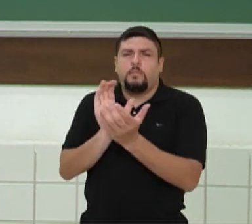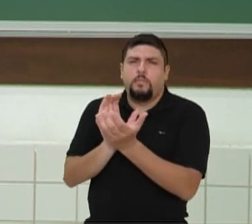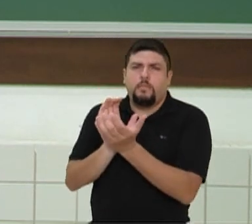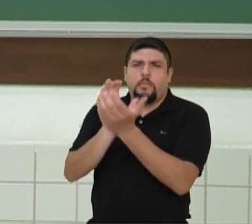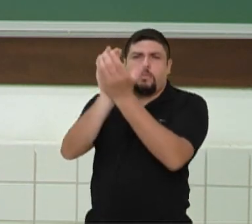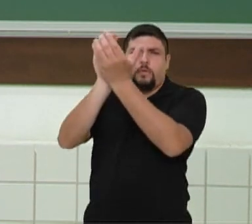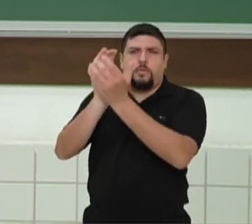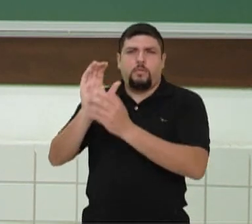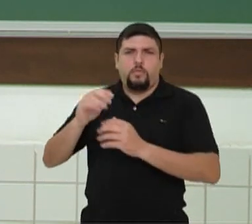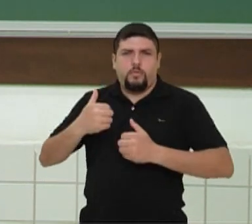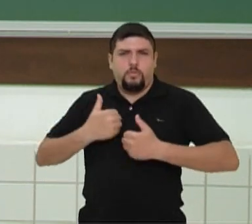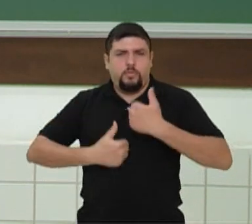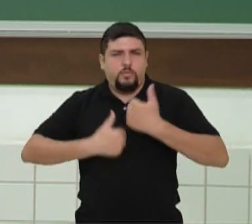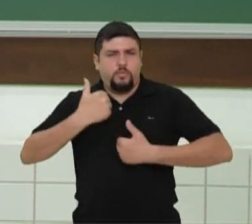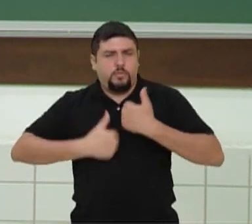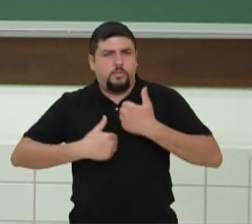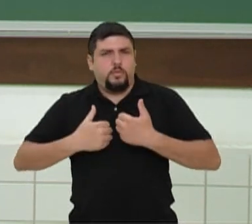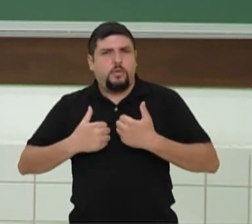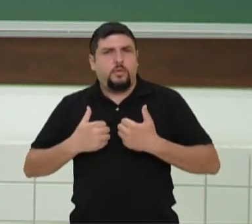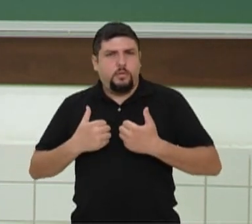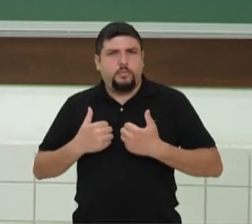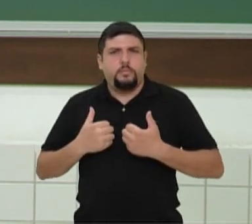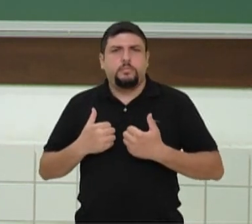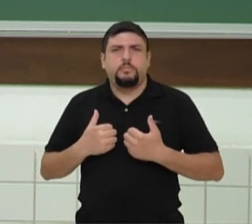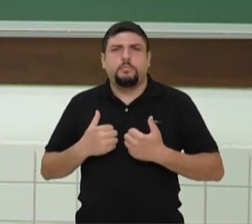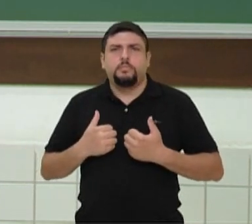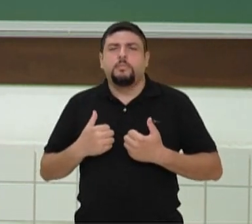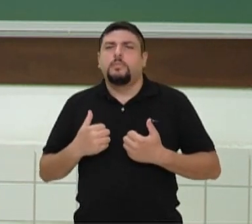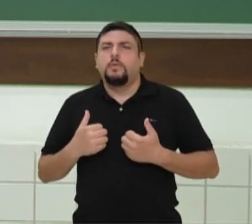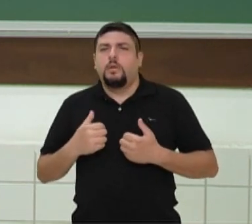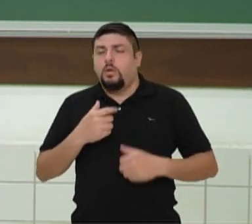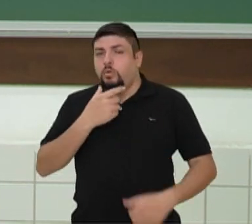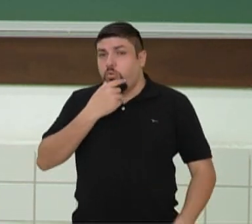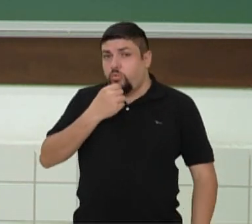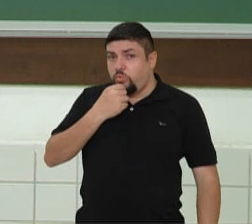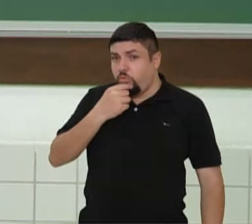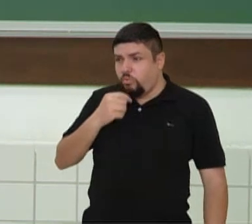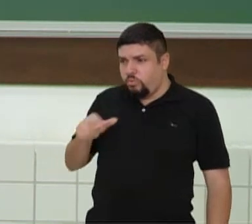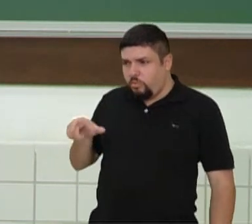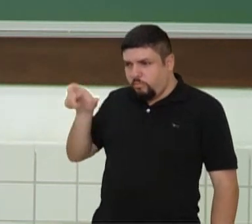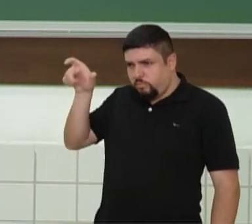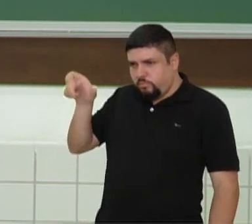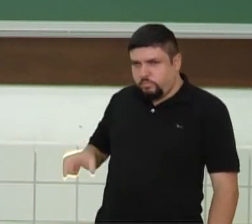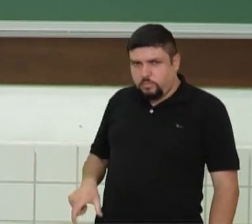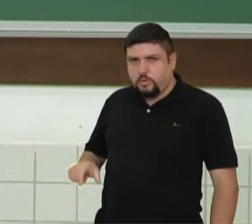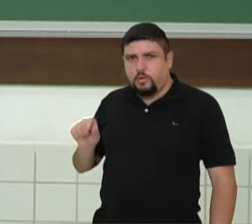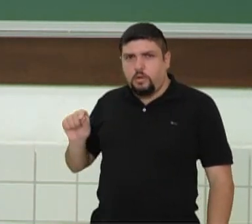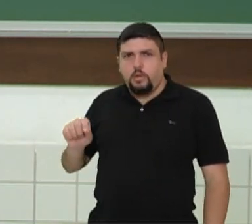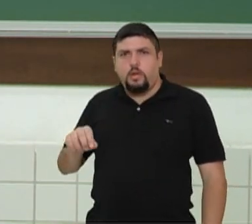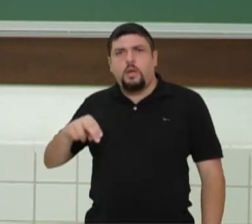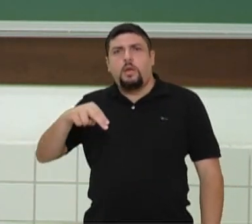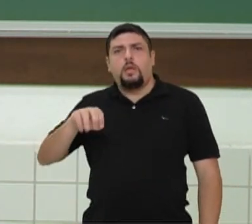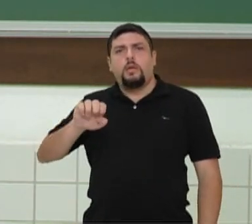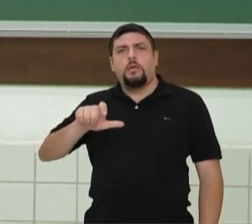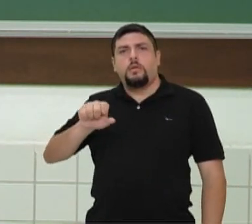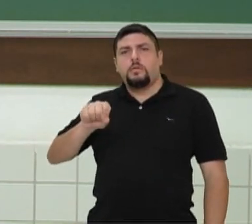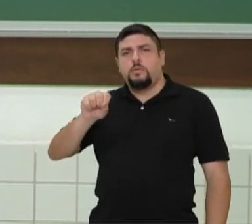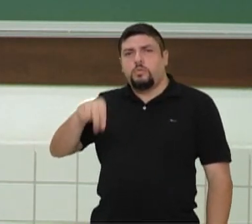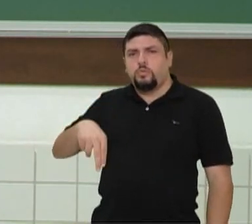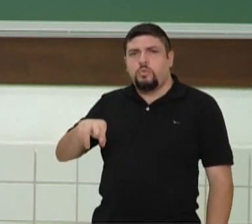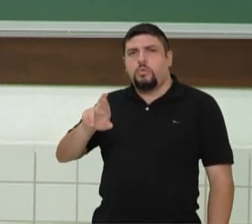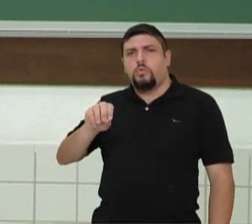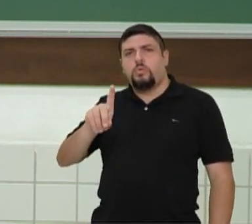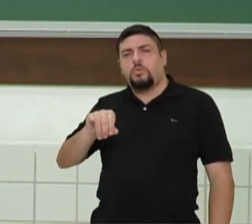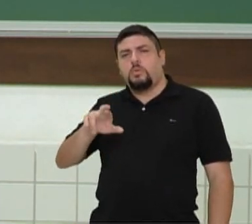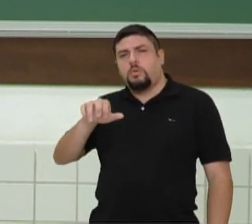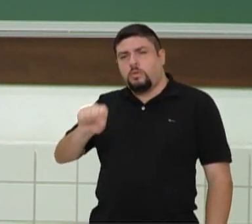pelo seguinte. Um dramaturgo importante brasileiro chamado Nelson Rodrigues disse que nós temos um complexo de vira-latas. Ele